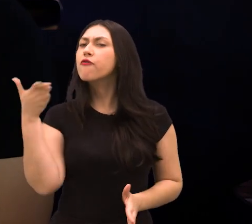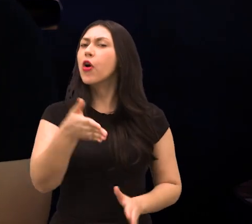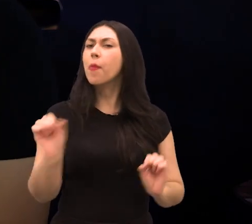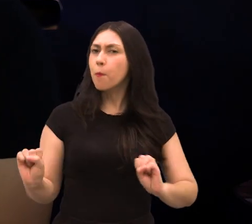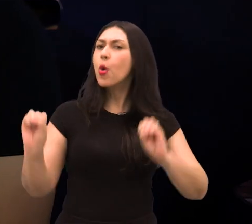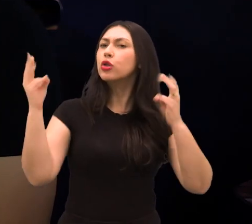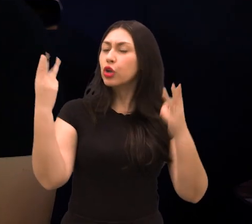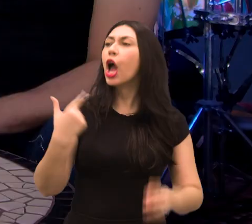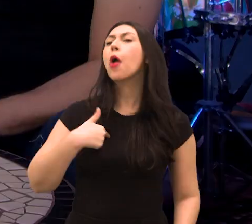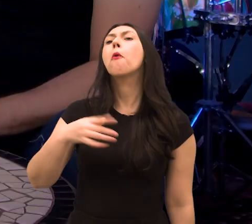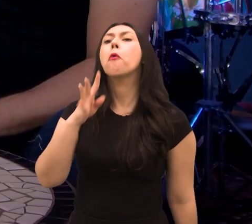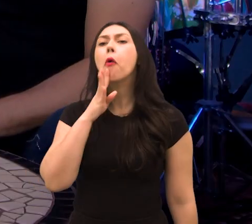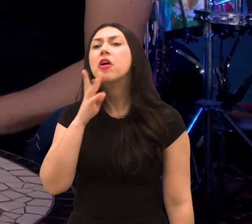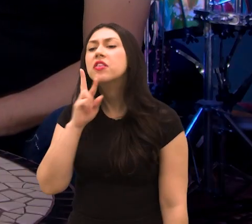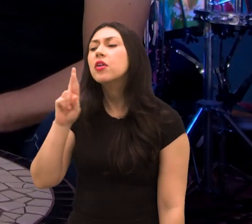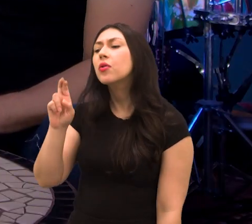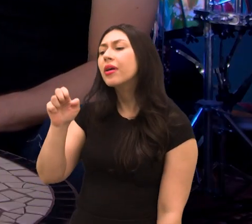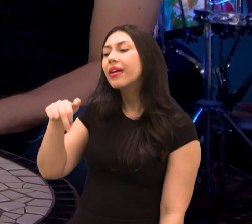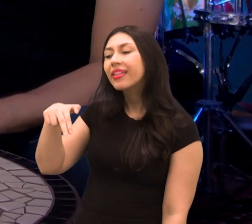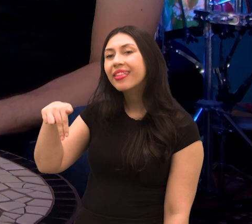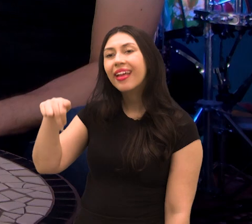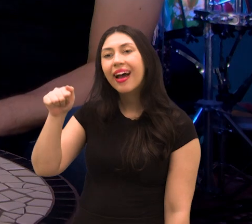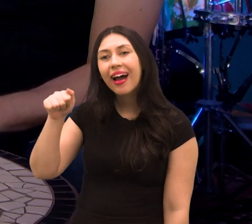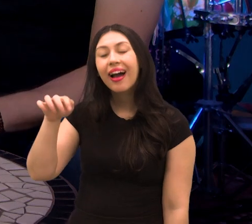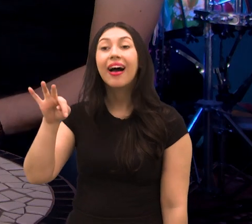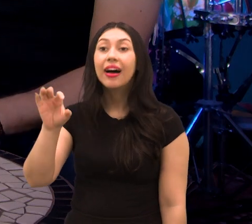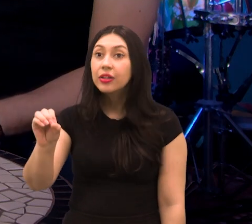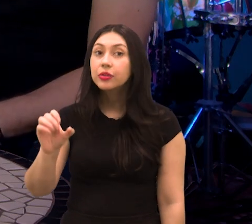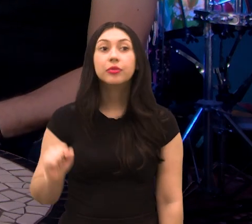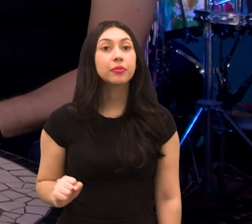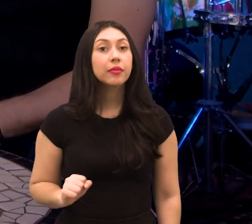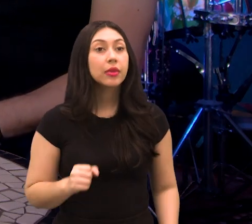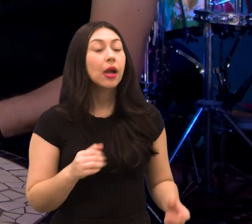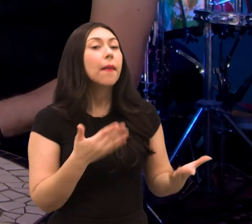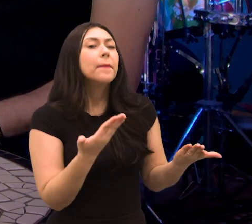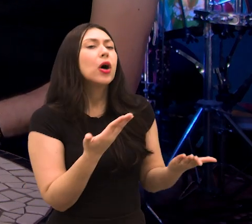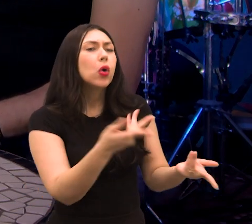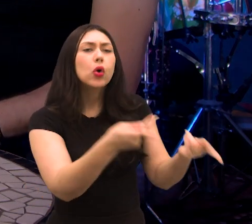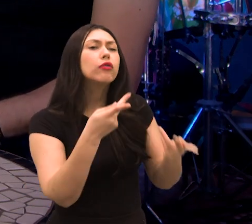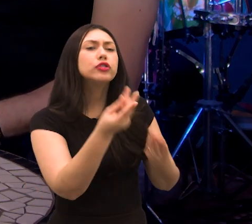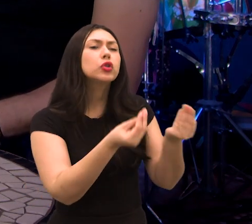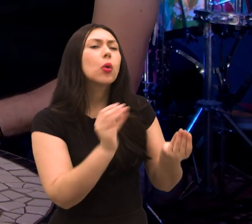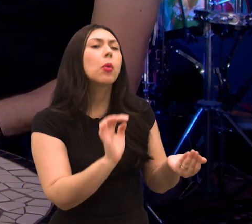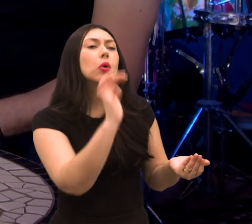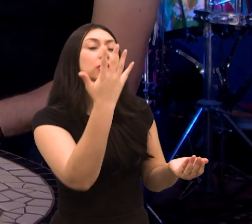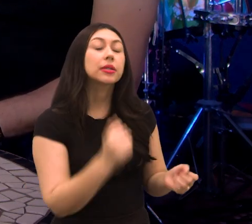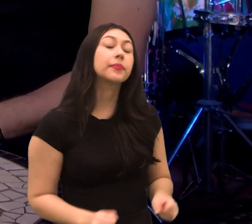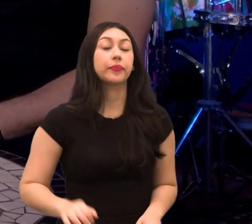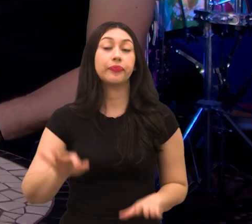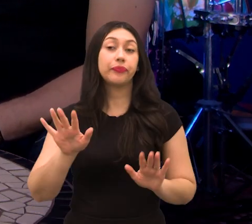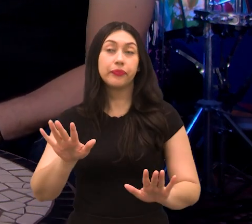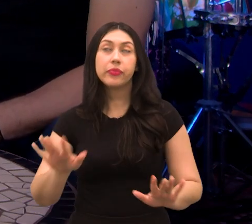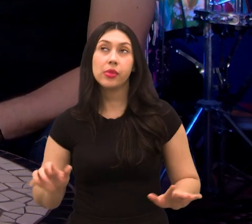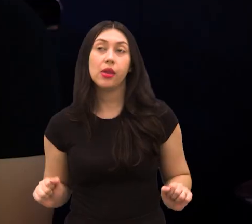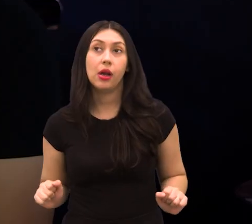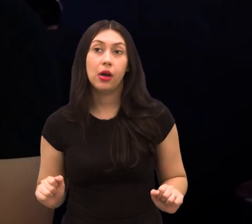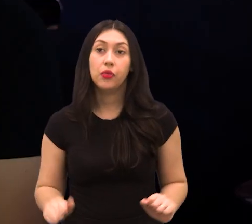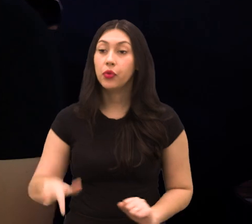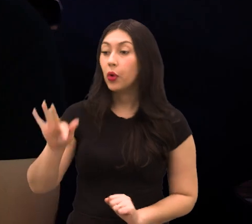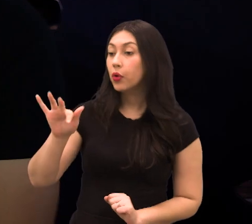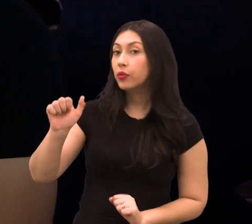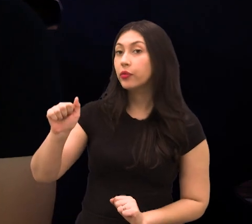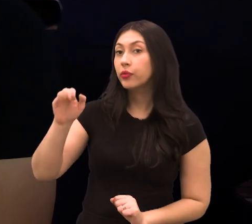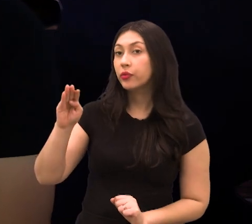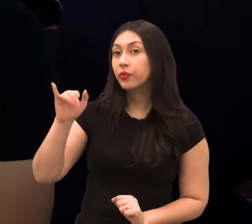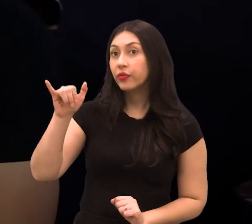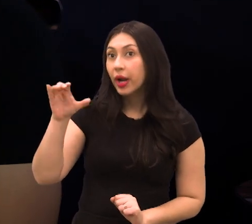show e tal. E quando chegou esse conheci o Renato Russo também. Que legal. Mas assim... Esse convite de 2001. Isso aí foi o seguinte, o